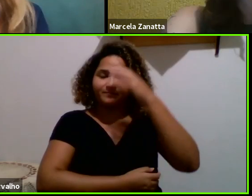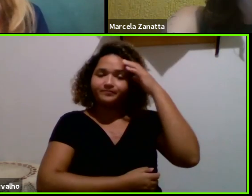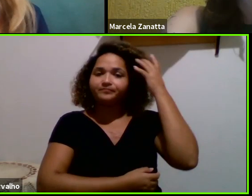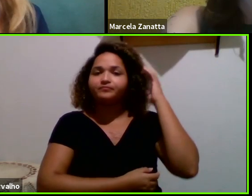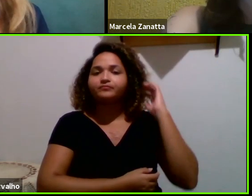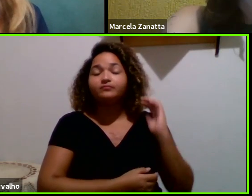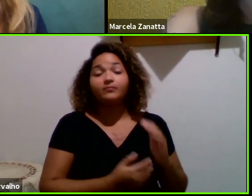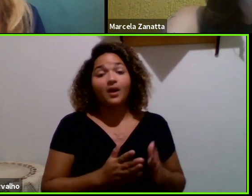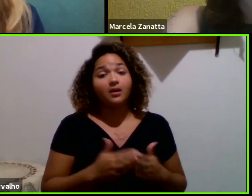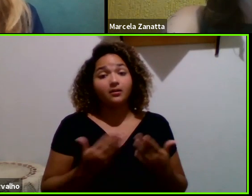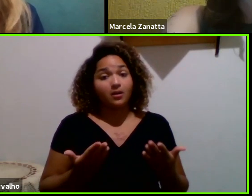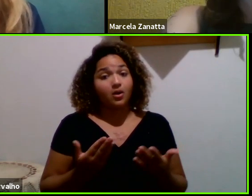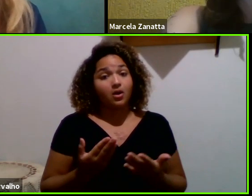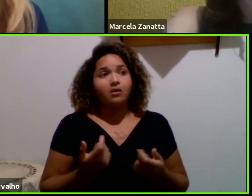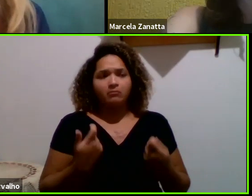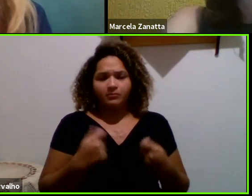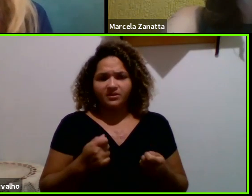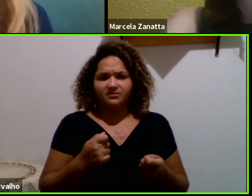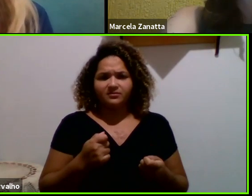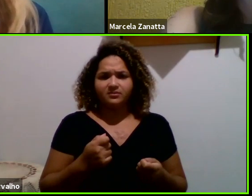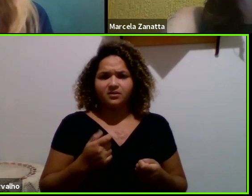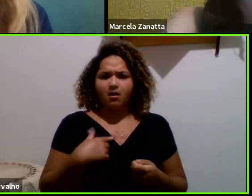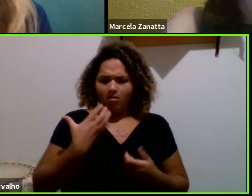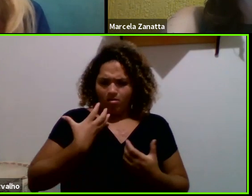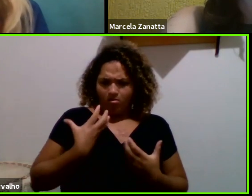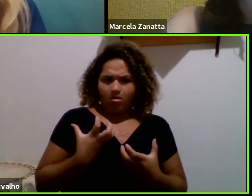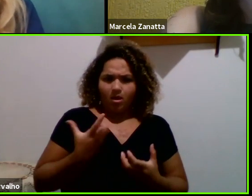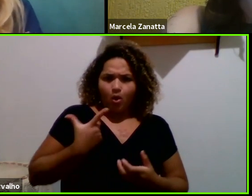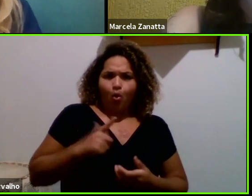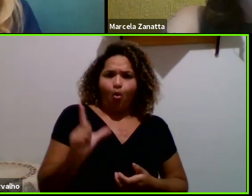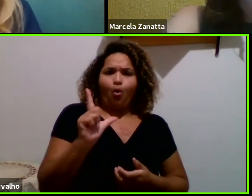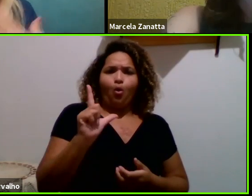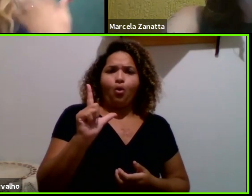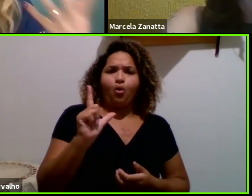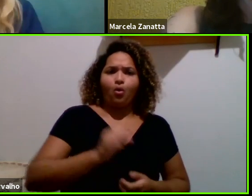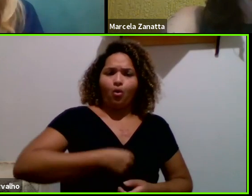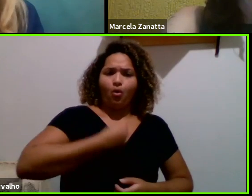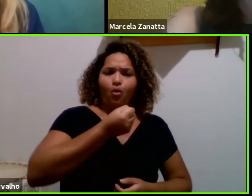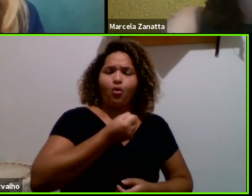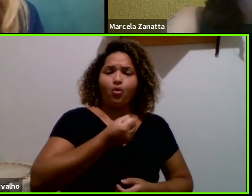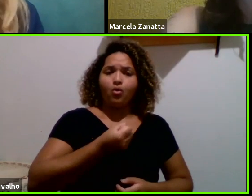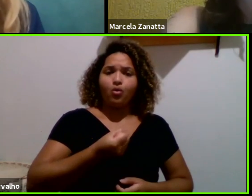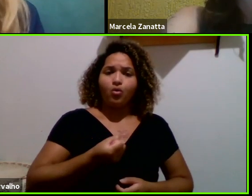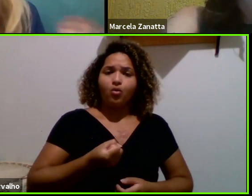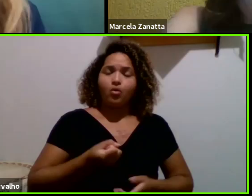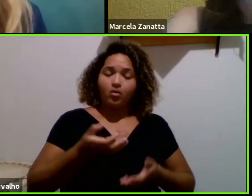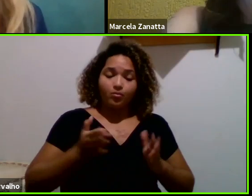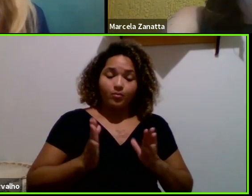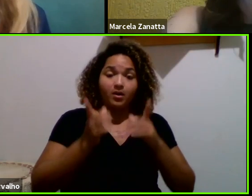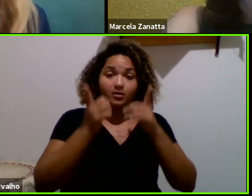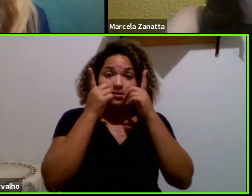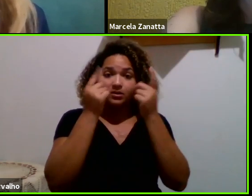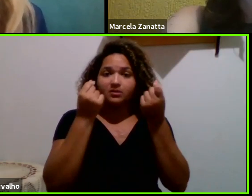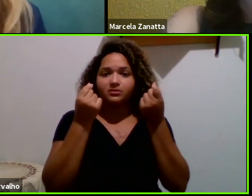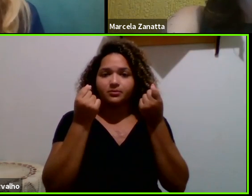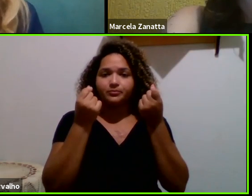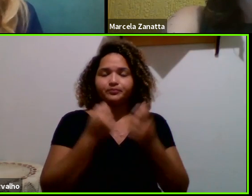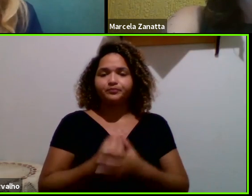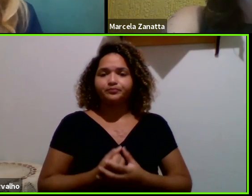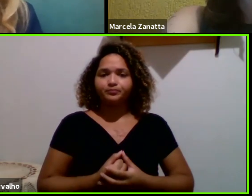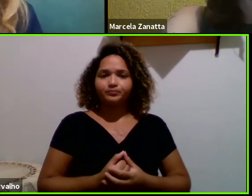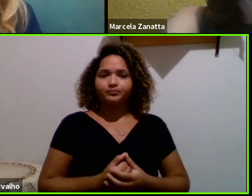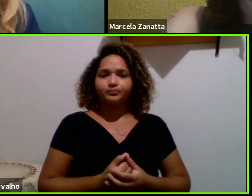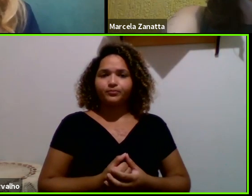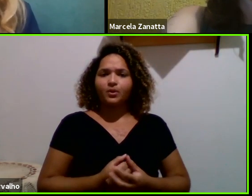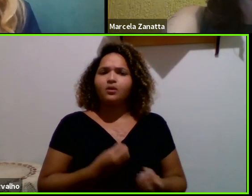mais engajados em posições que favoreçam o parto, mas ela merece atenção. E como estarmos